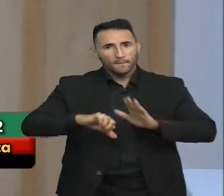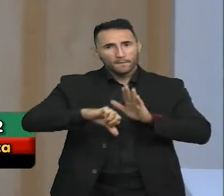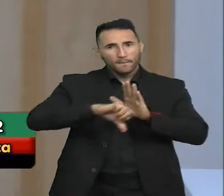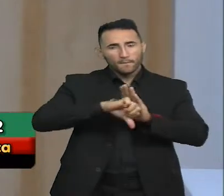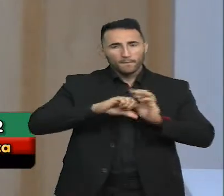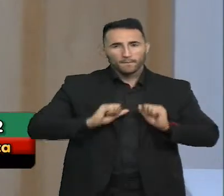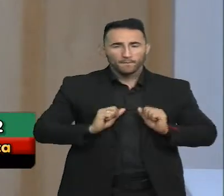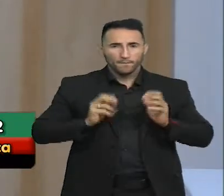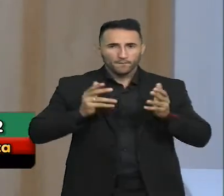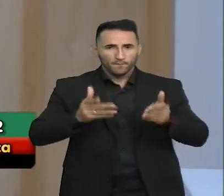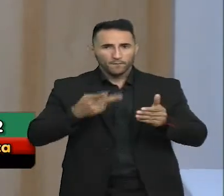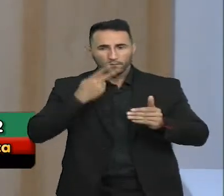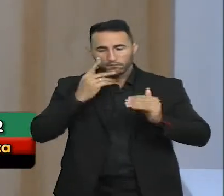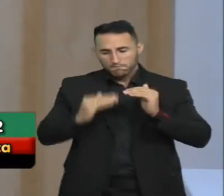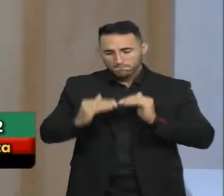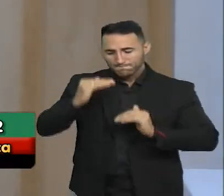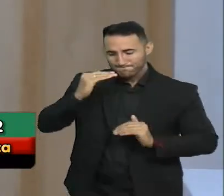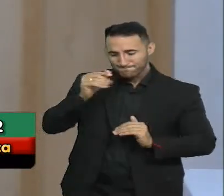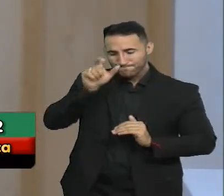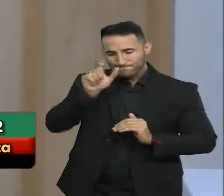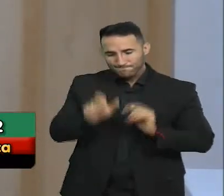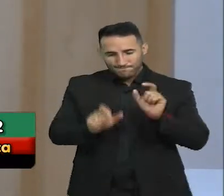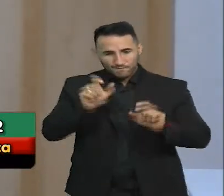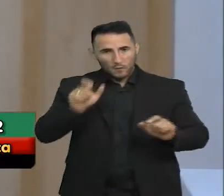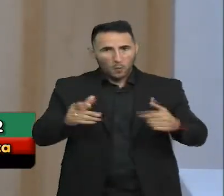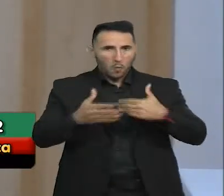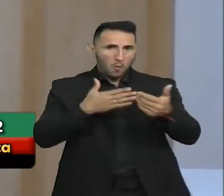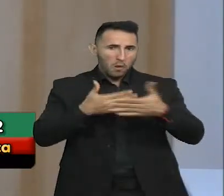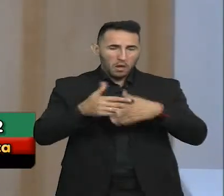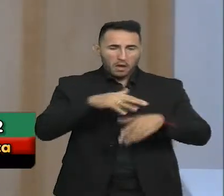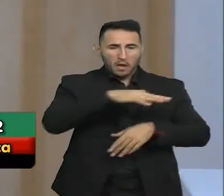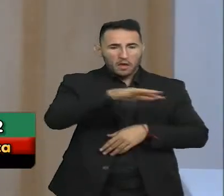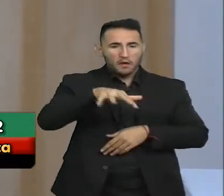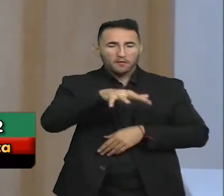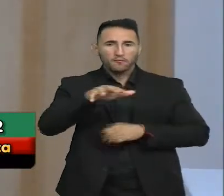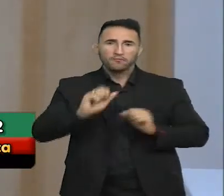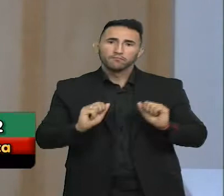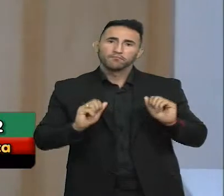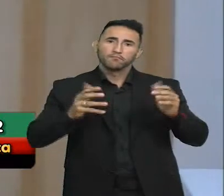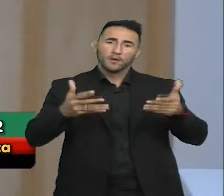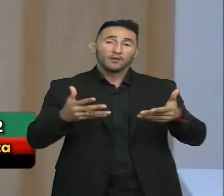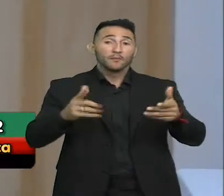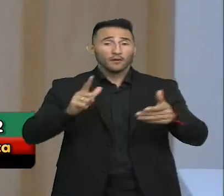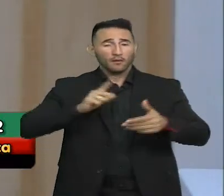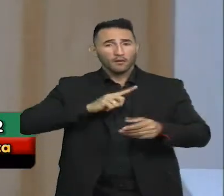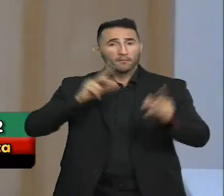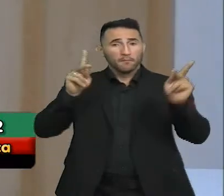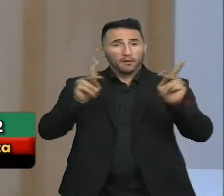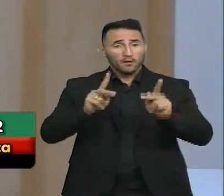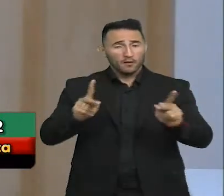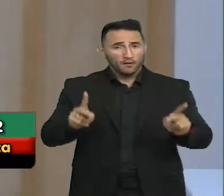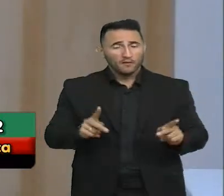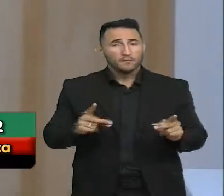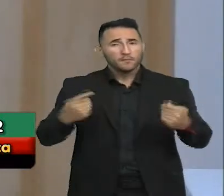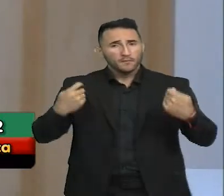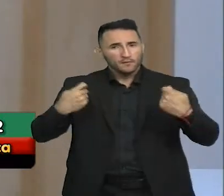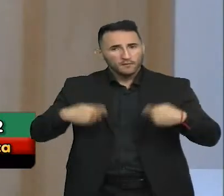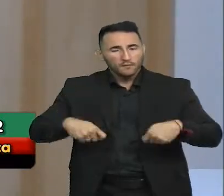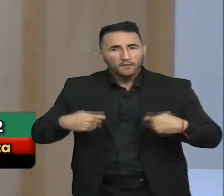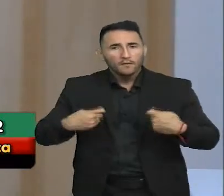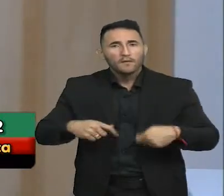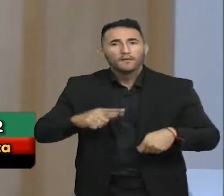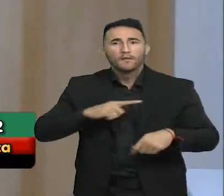julgam-se superiores aos seus semelhantes, em qualquer campo de atuação. Para haver paz social, é indispensável que